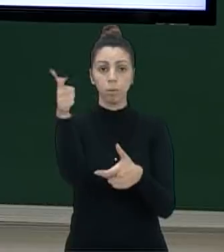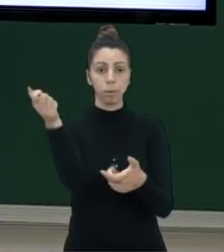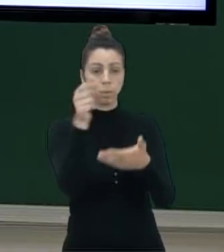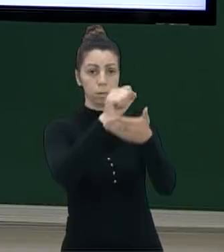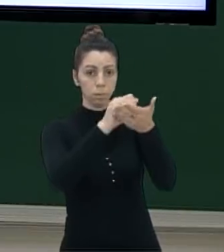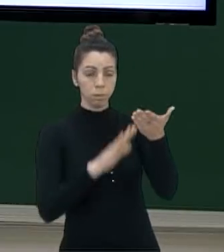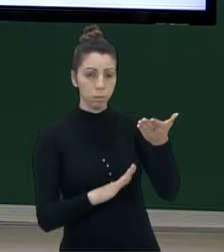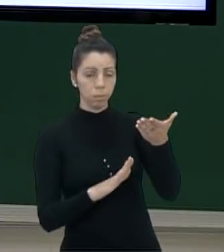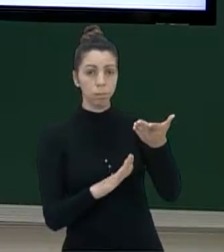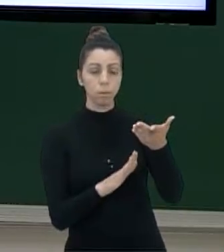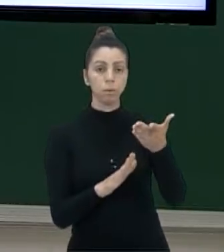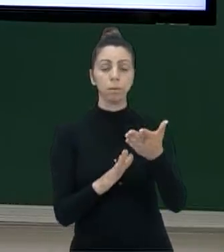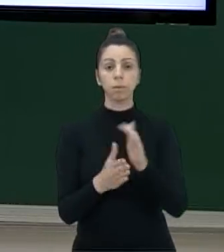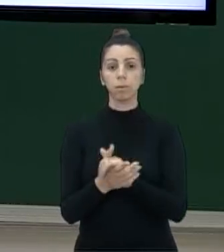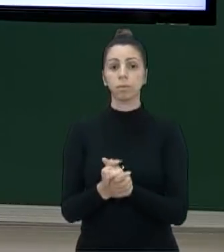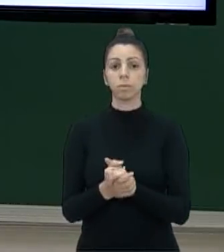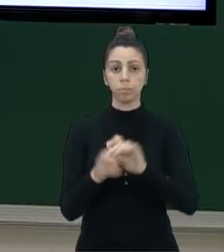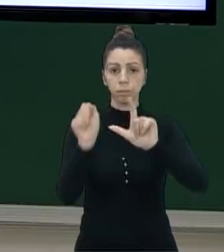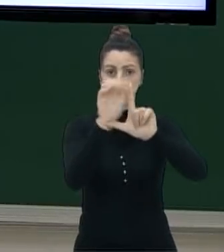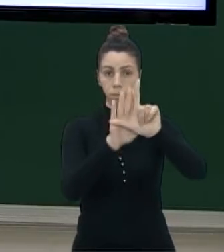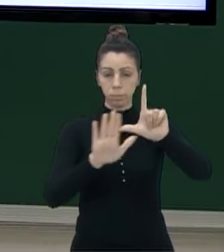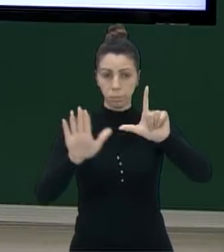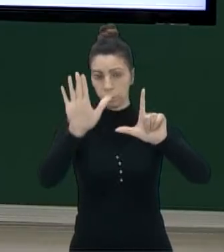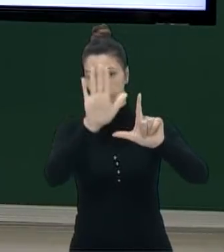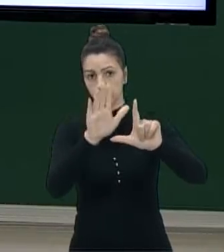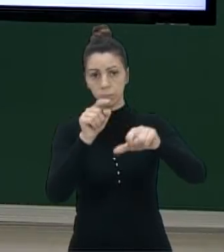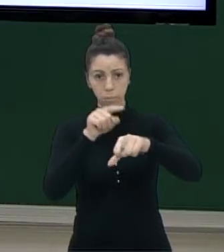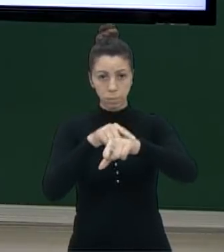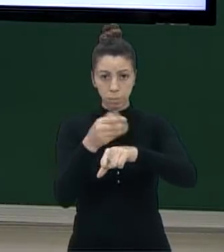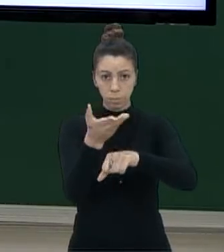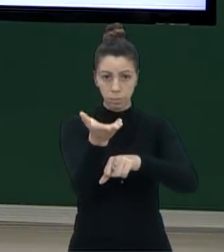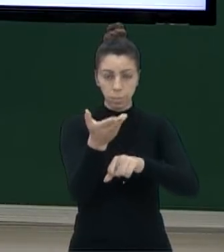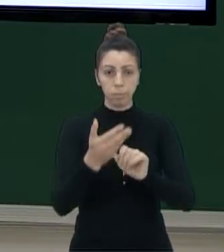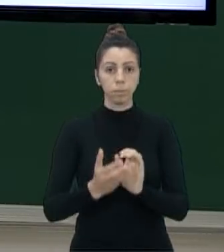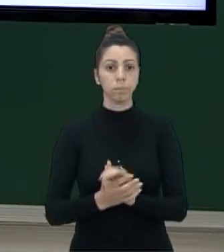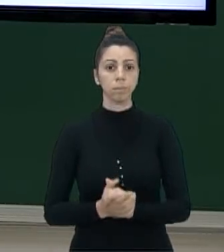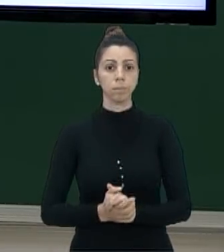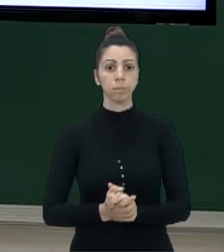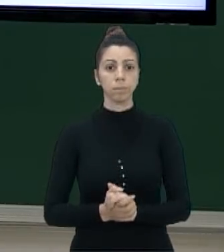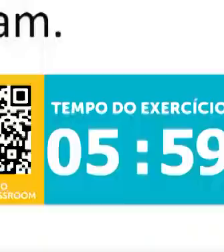aí envolvendo o plano cartesiano para vocês. Mais um tempinho para resolver.